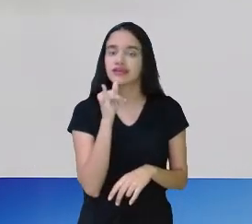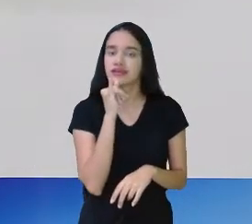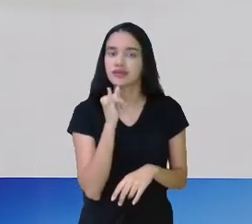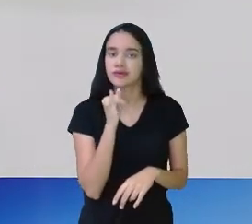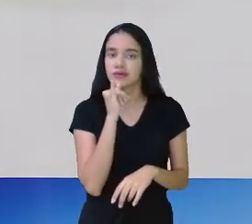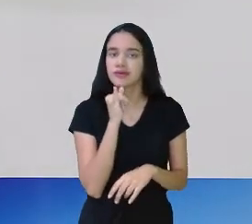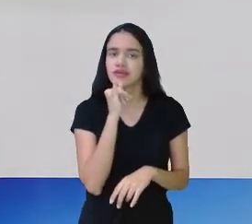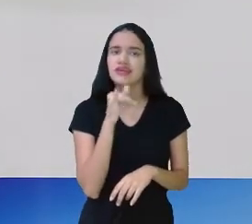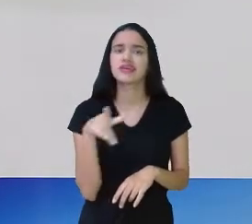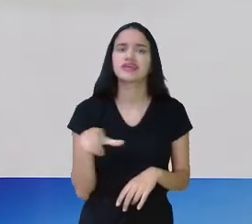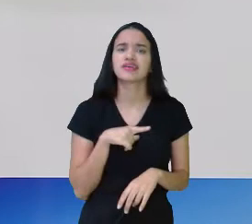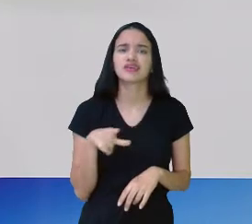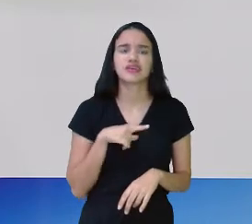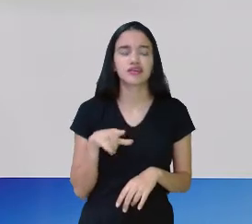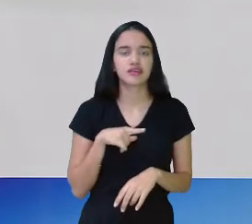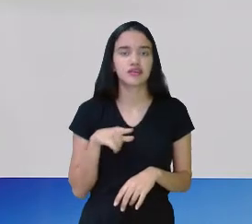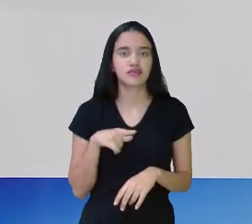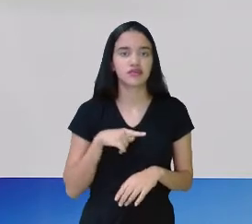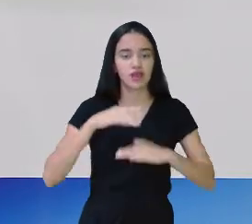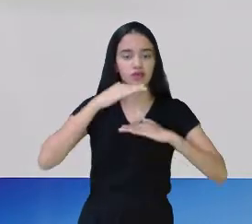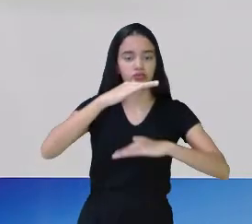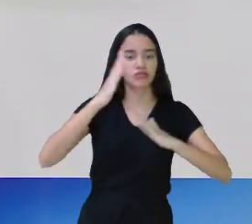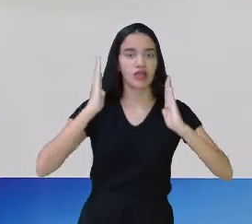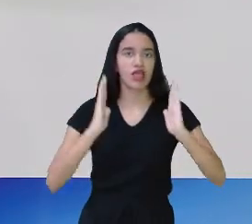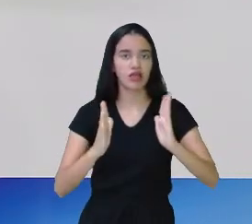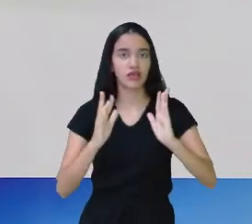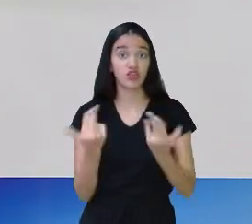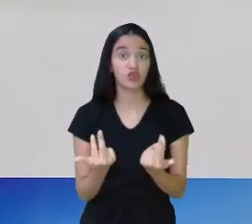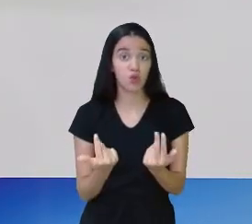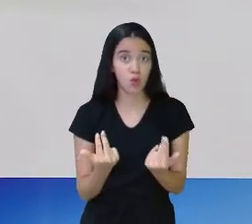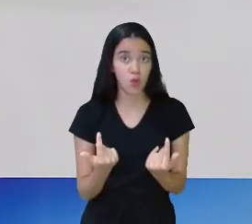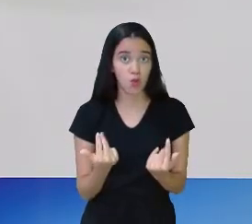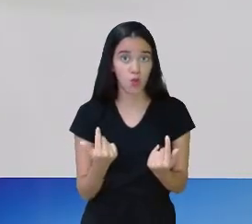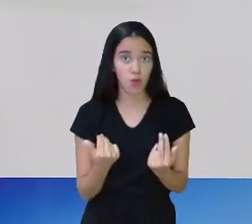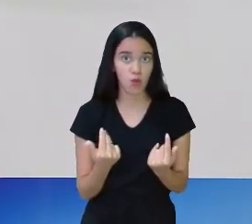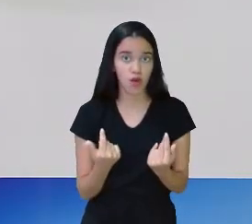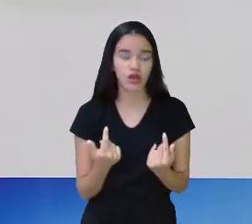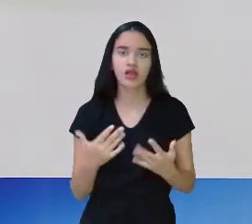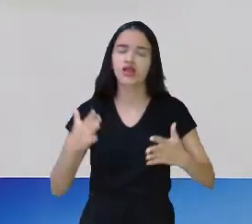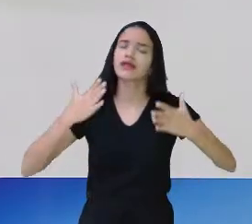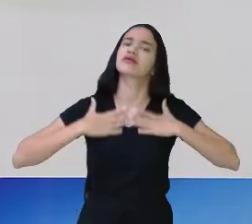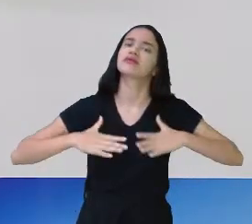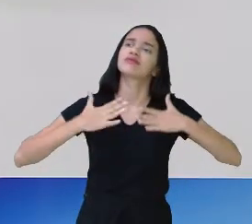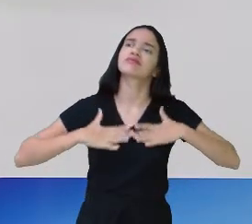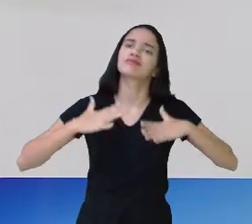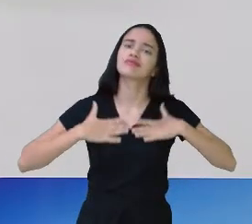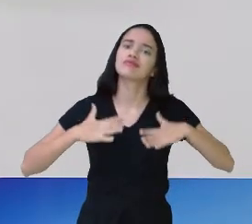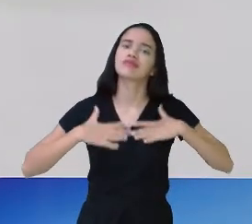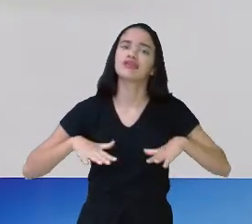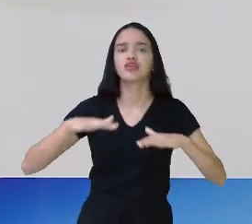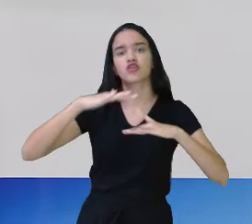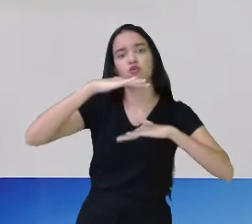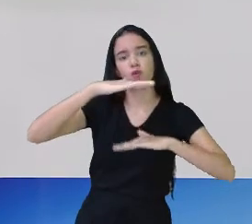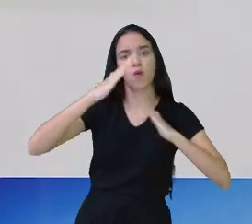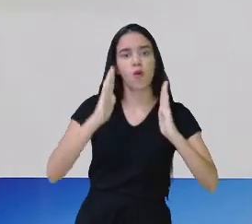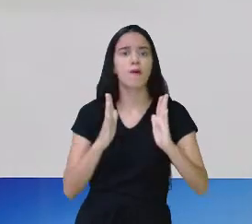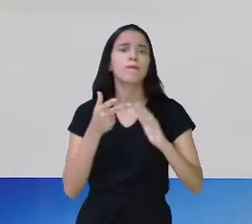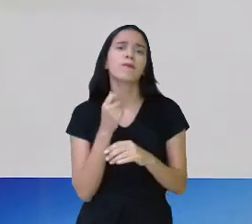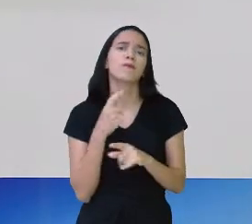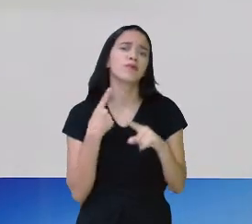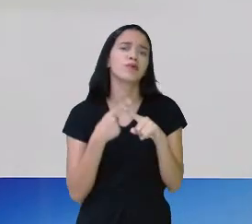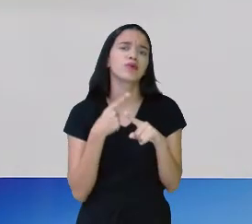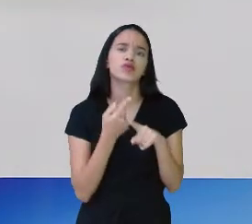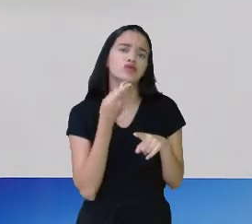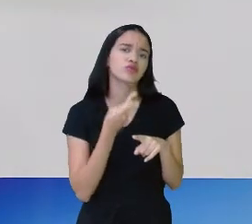e ela tiver lados iguais, pode chamar tranquilo de quadrado. Por que eu estou dizendo